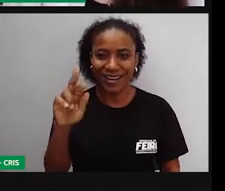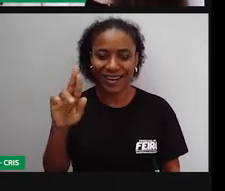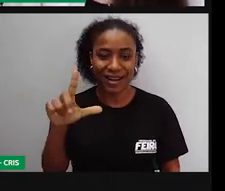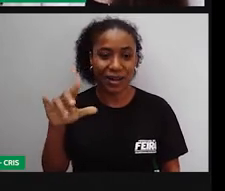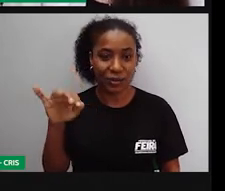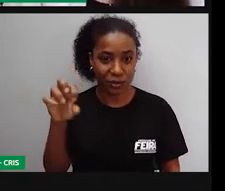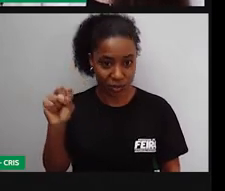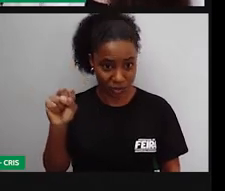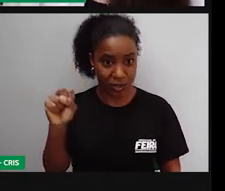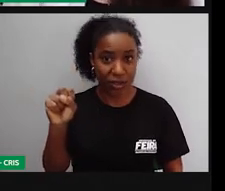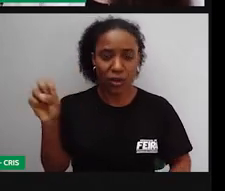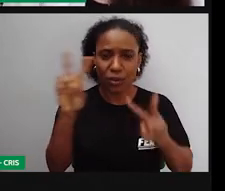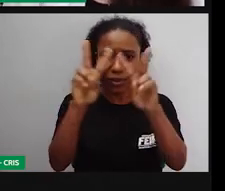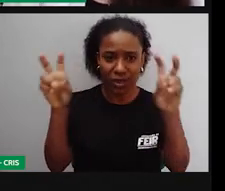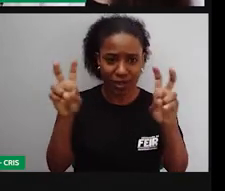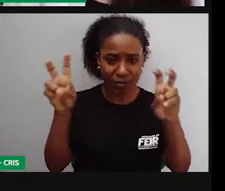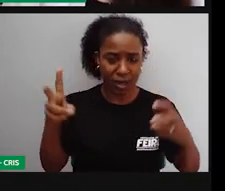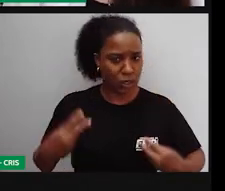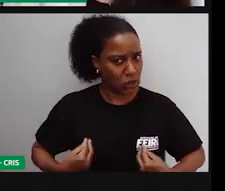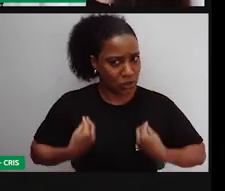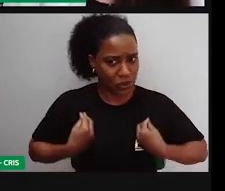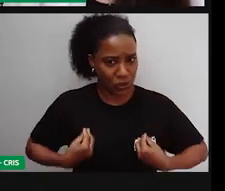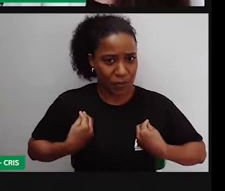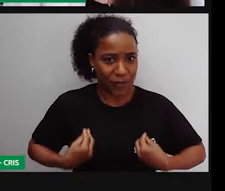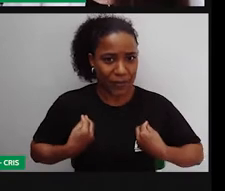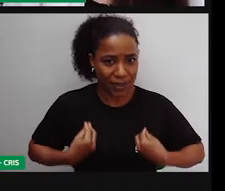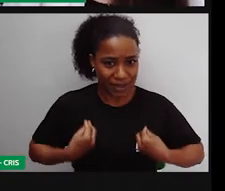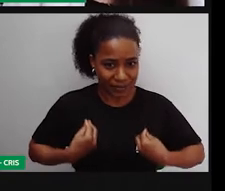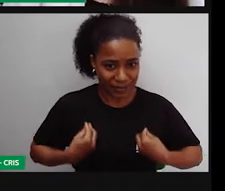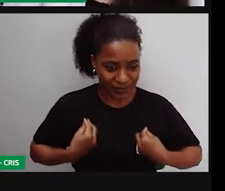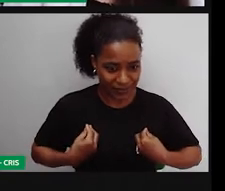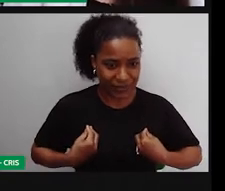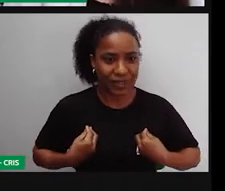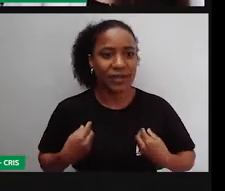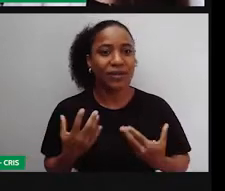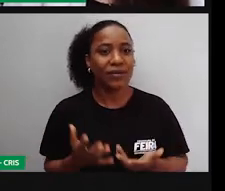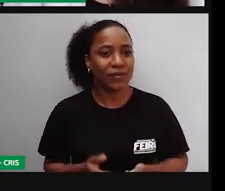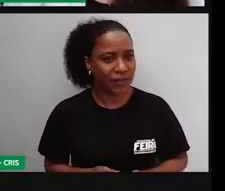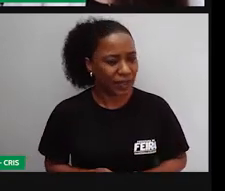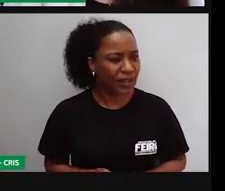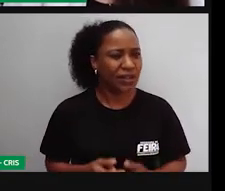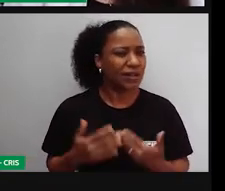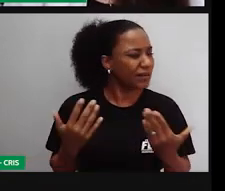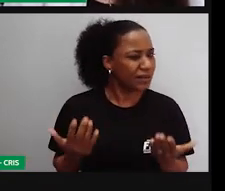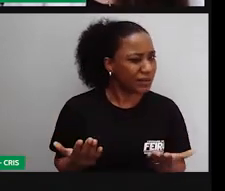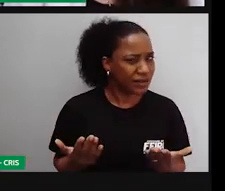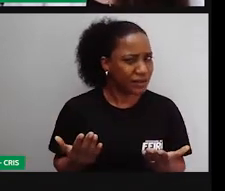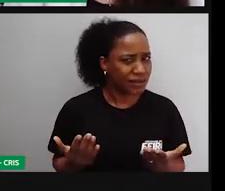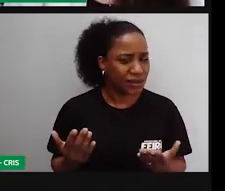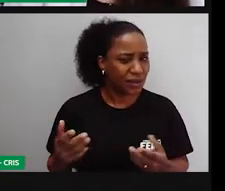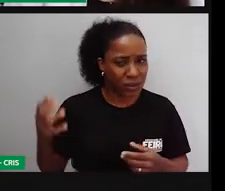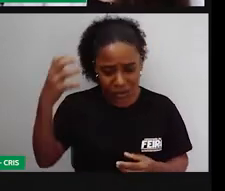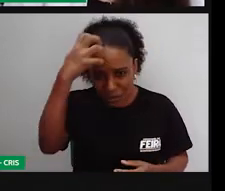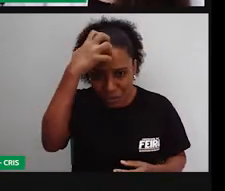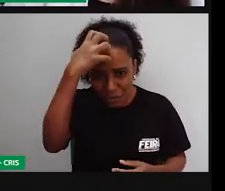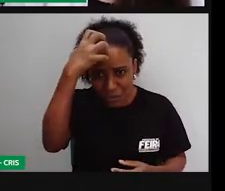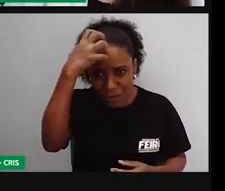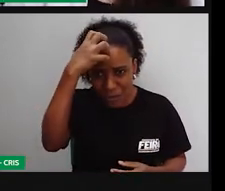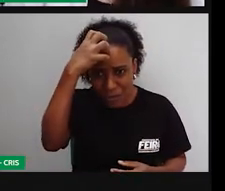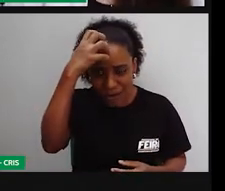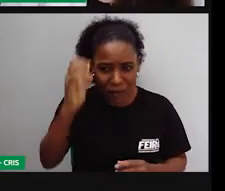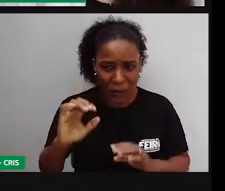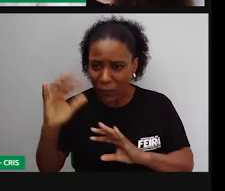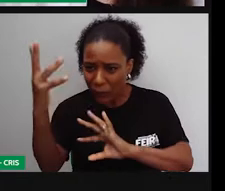nessa música ele coloca assim: que negócio é esse de que somos culpados de tudo que há de errado sobre a face da